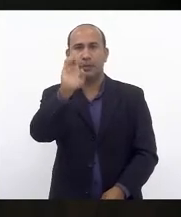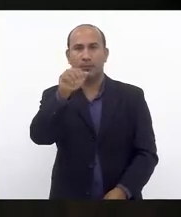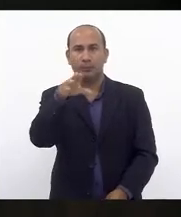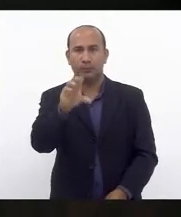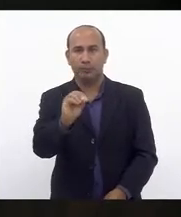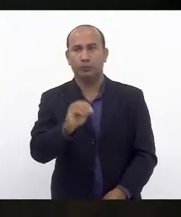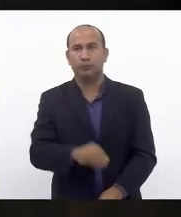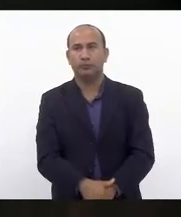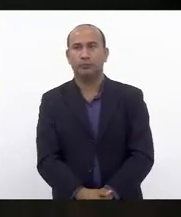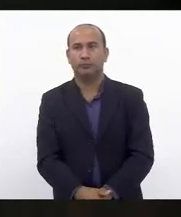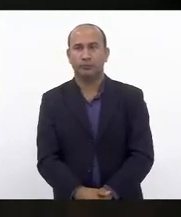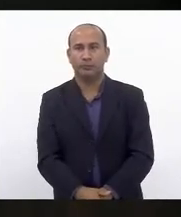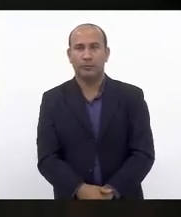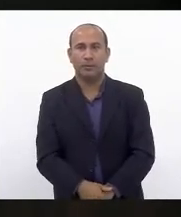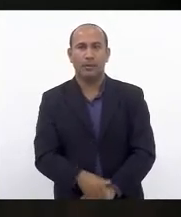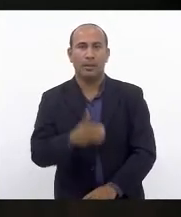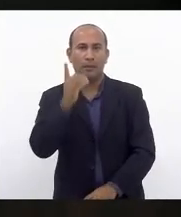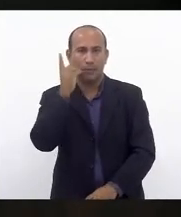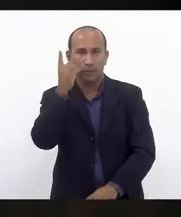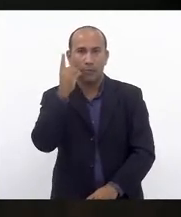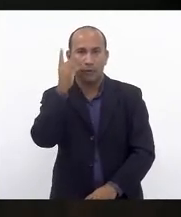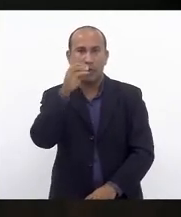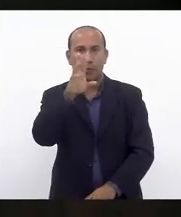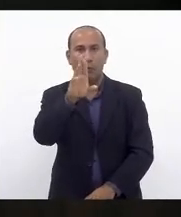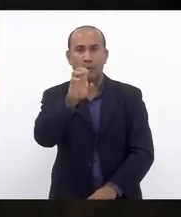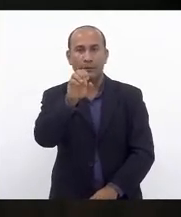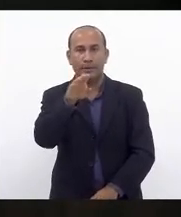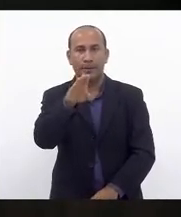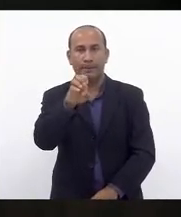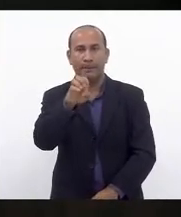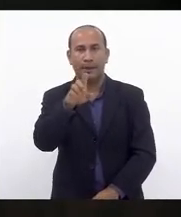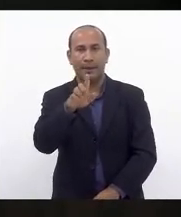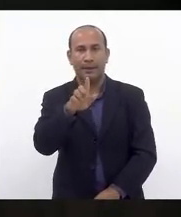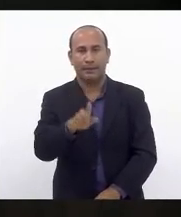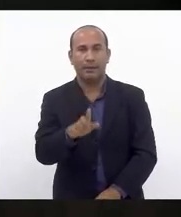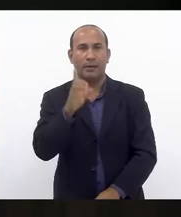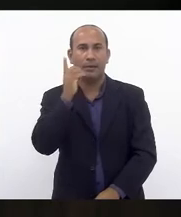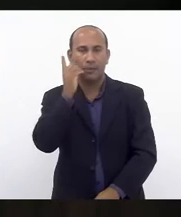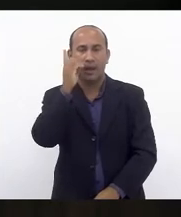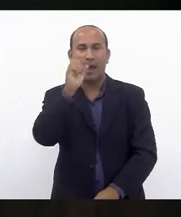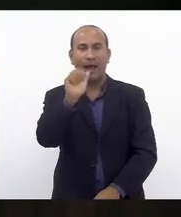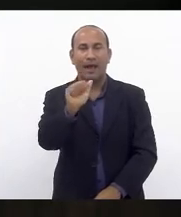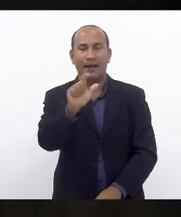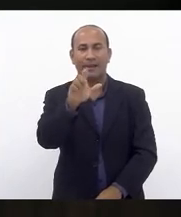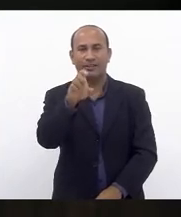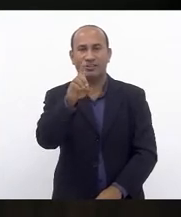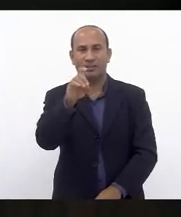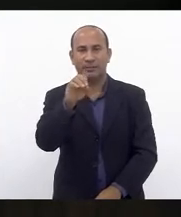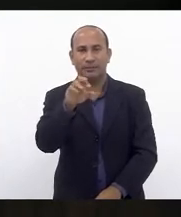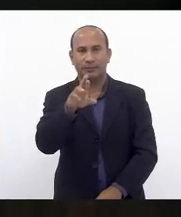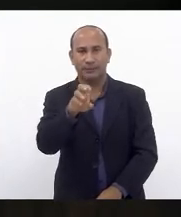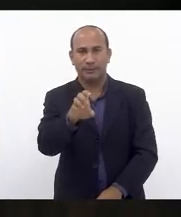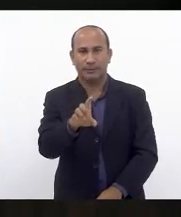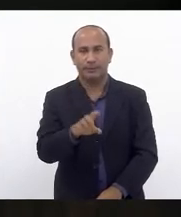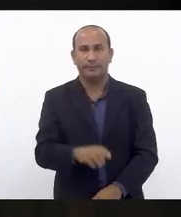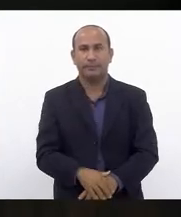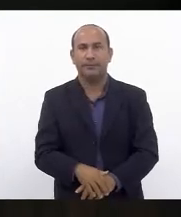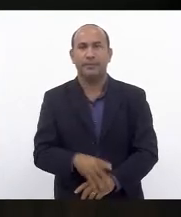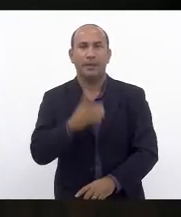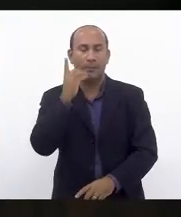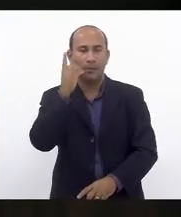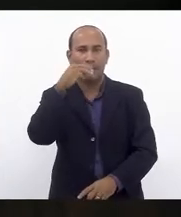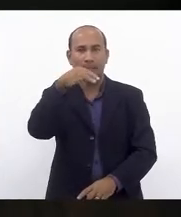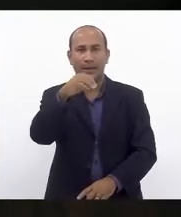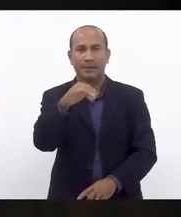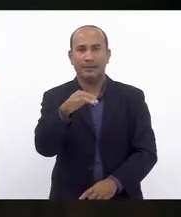Dauari, deputado Rosenberg Reis, deputado Alexandre Freitas, deputado Marcelo do